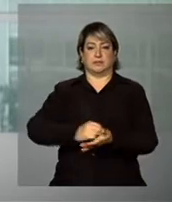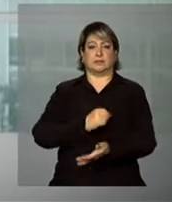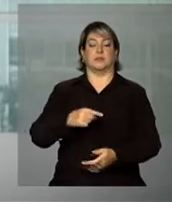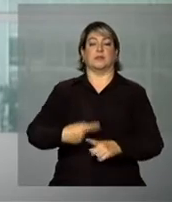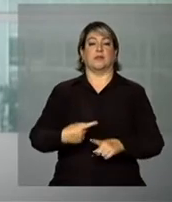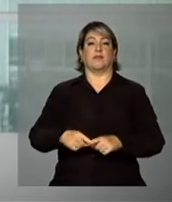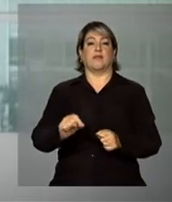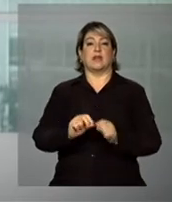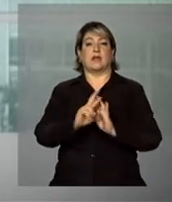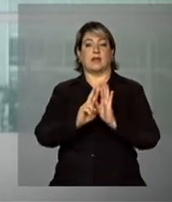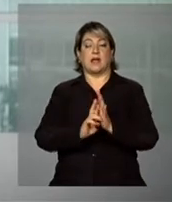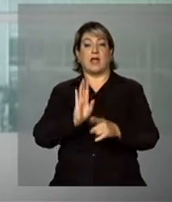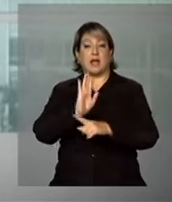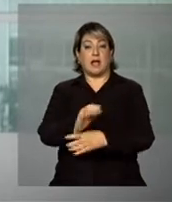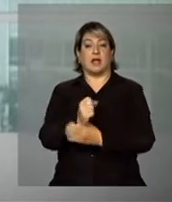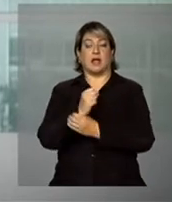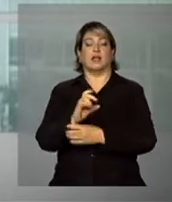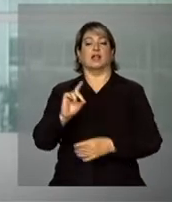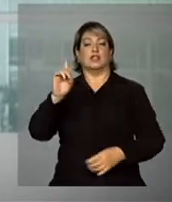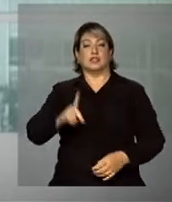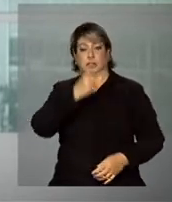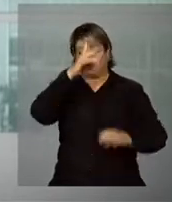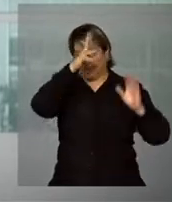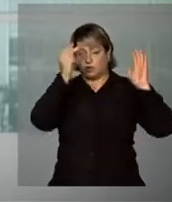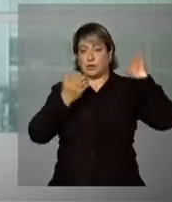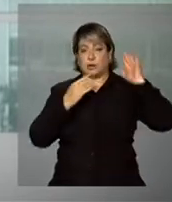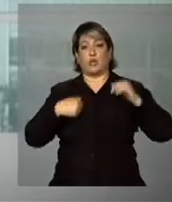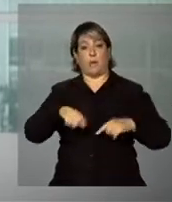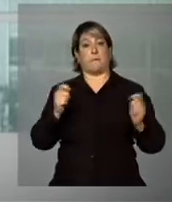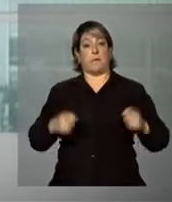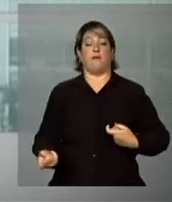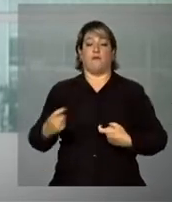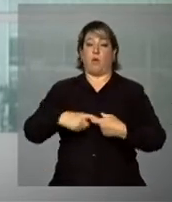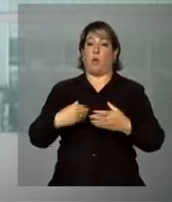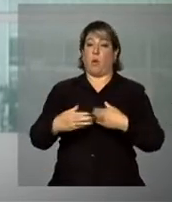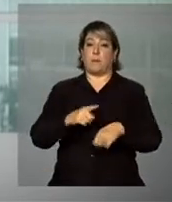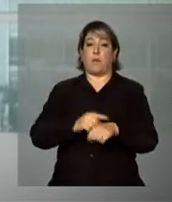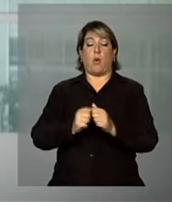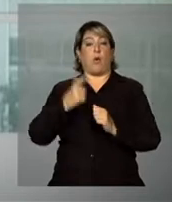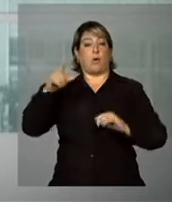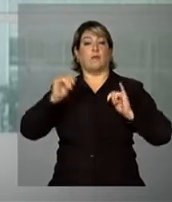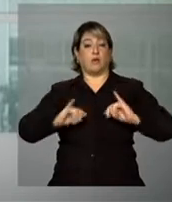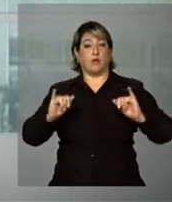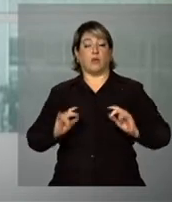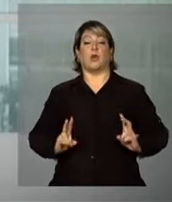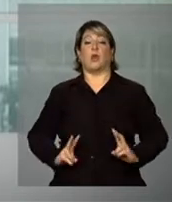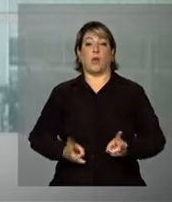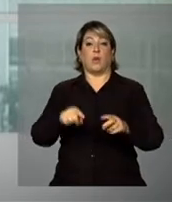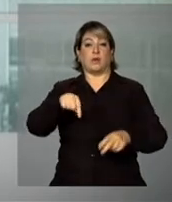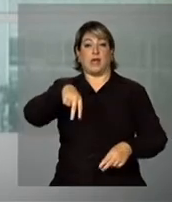que garantam a proteção dos direitos indígenas. E nós podemos voltar a qualquer momento com outras